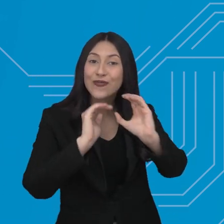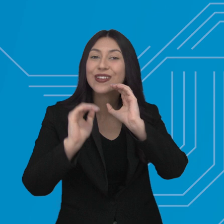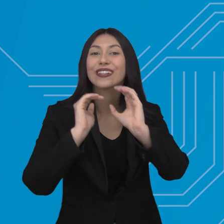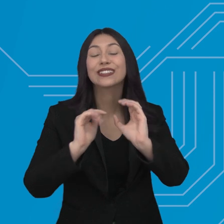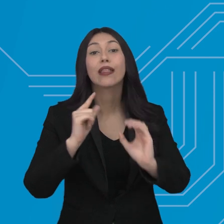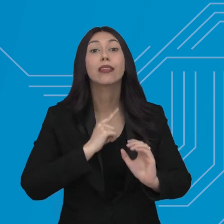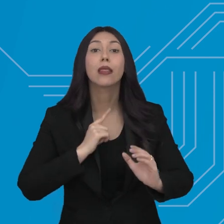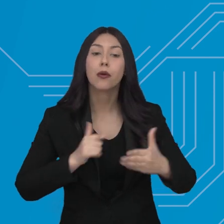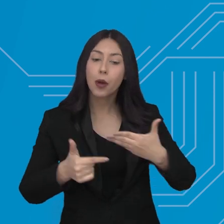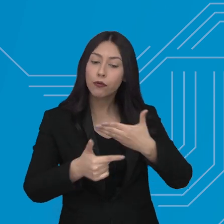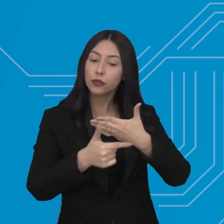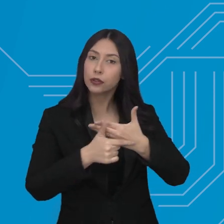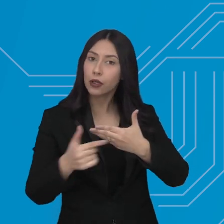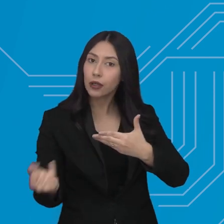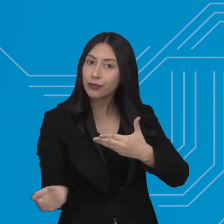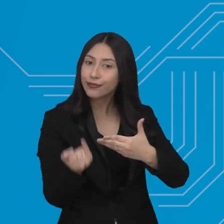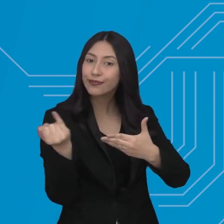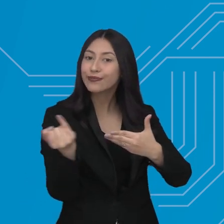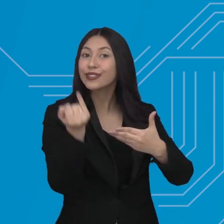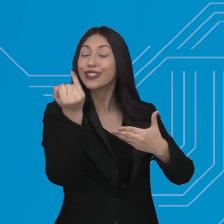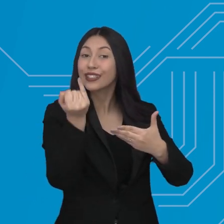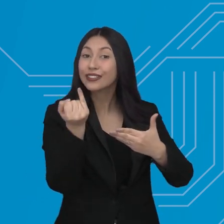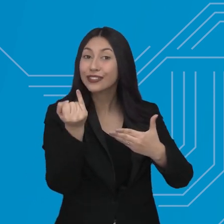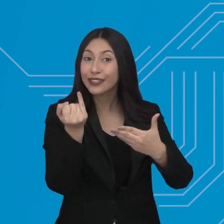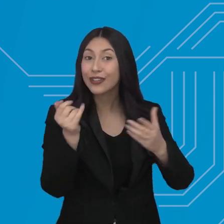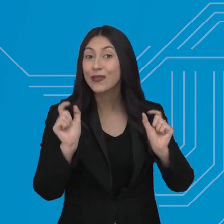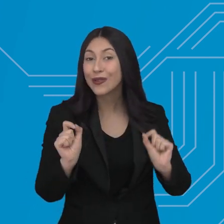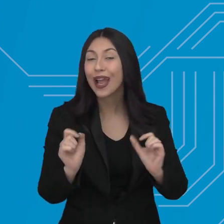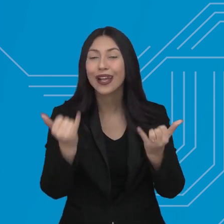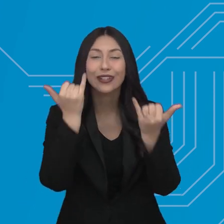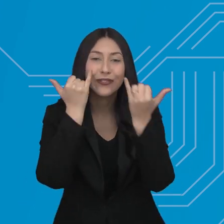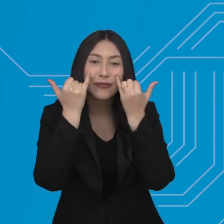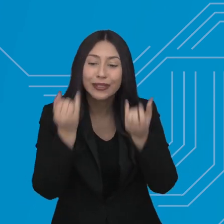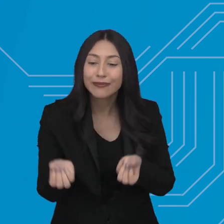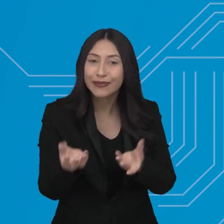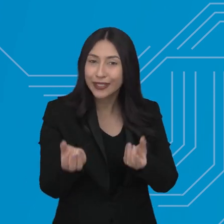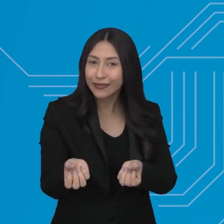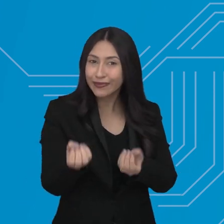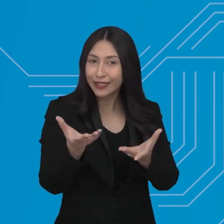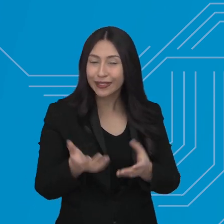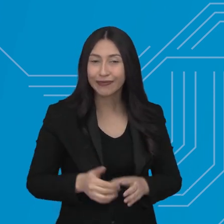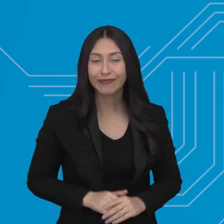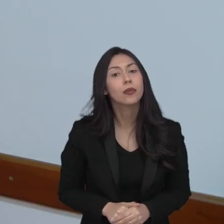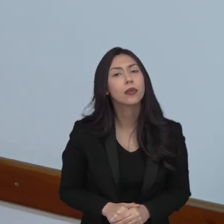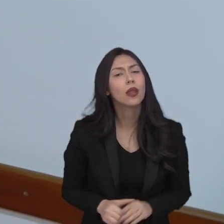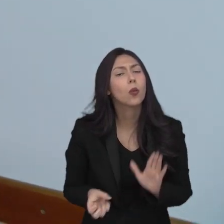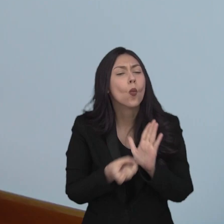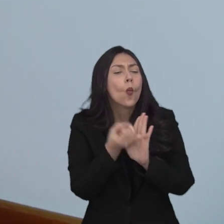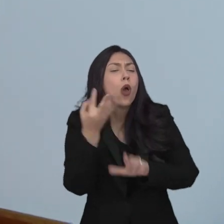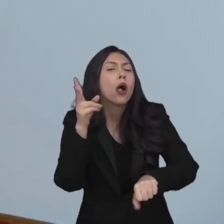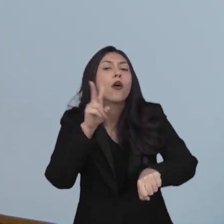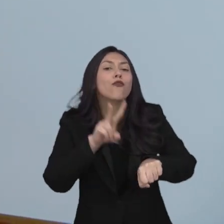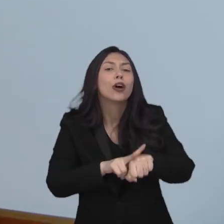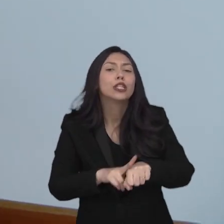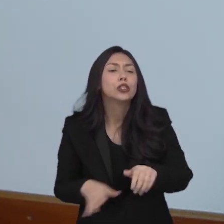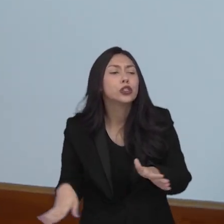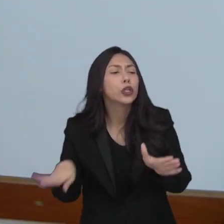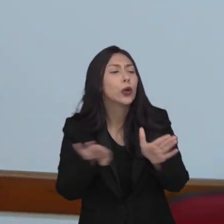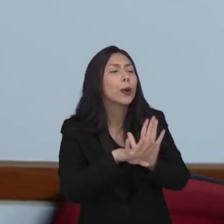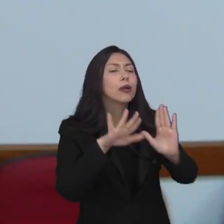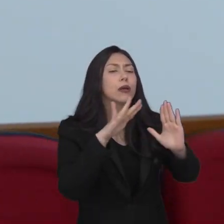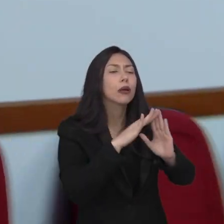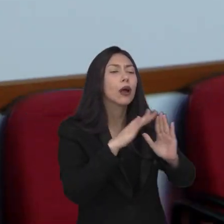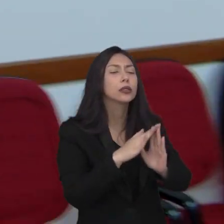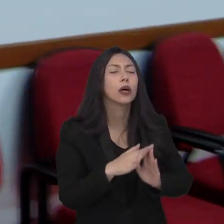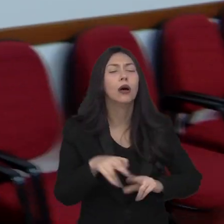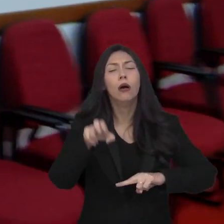de comunicação cumpre uma função extremamente importante, o de levar informação. Quantas vezes você já chegou